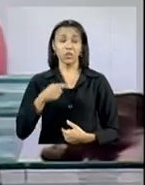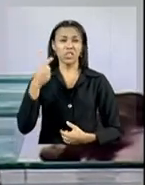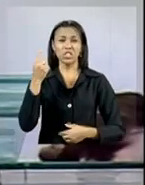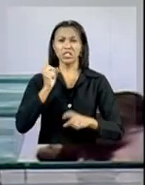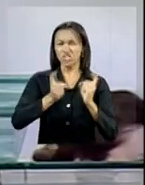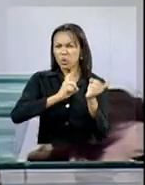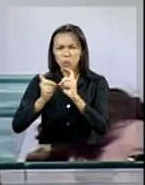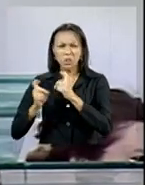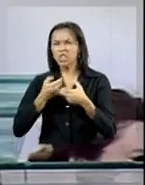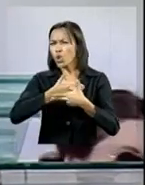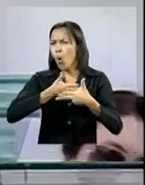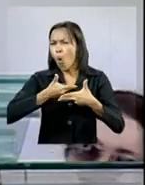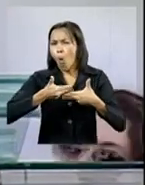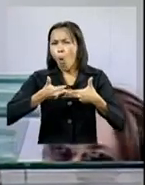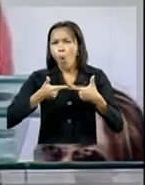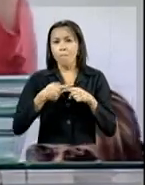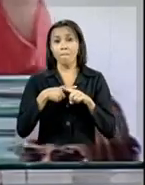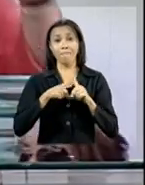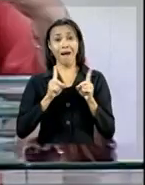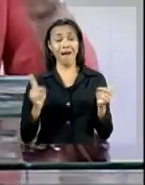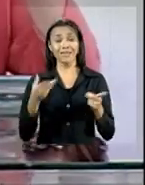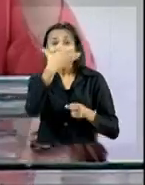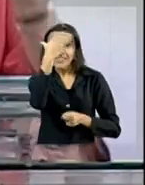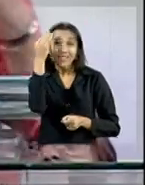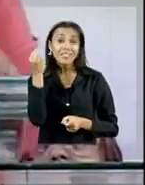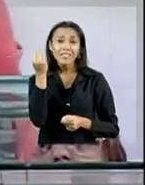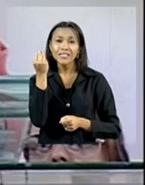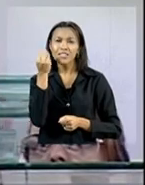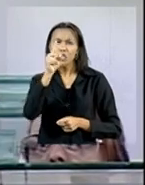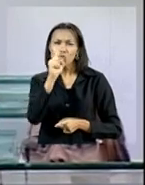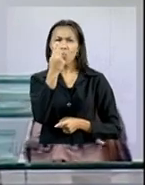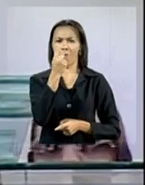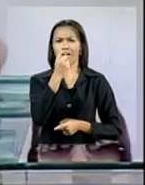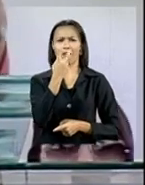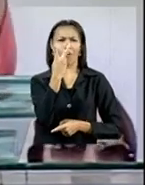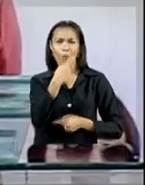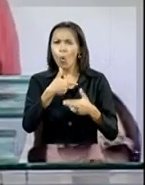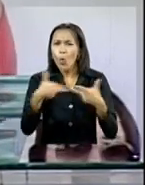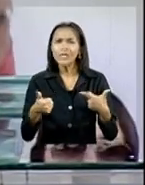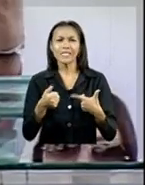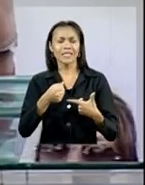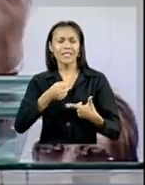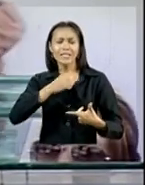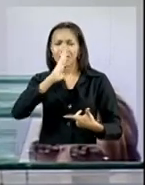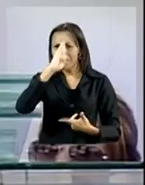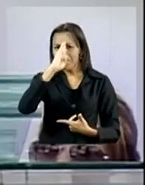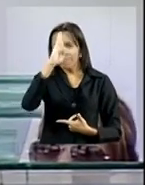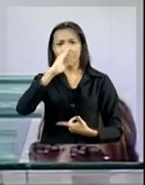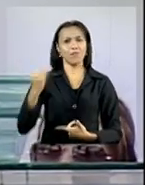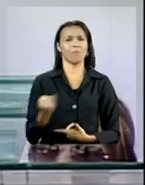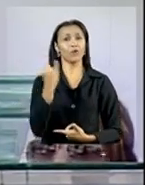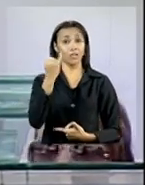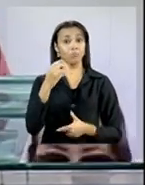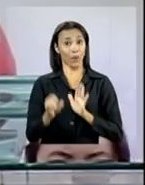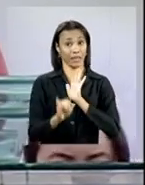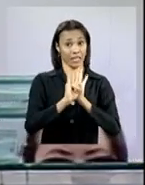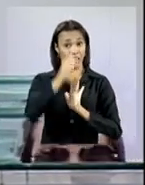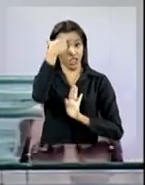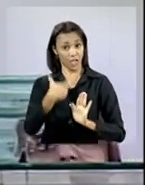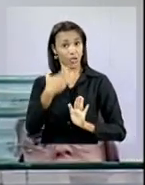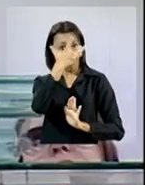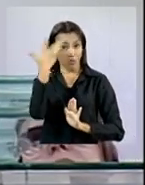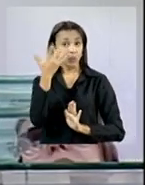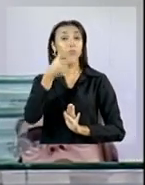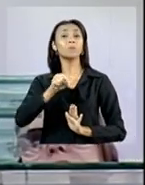mas esquecia que um dos elementos fundamentais pra identidade de uma pessoa é